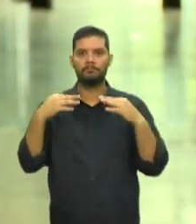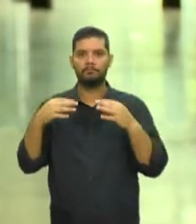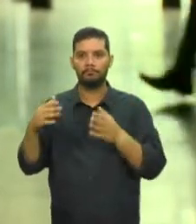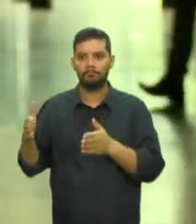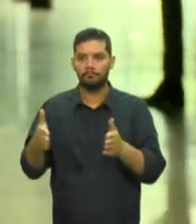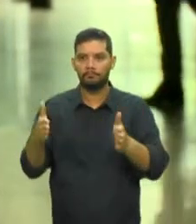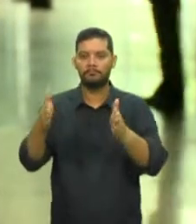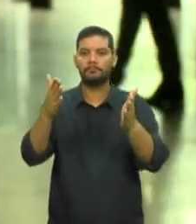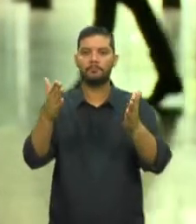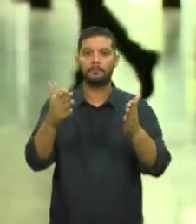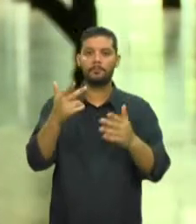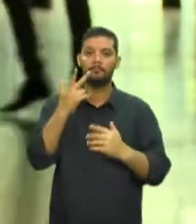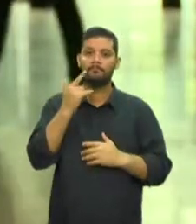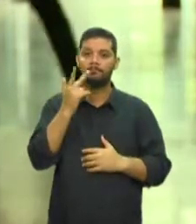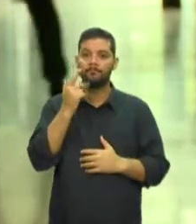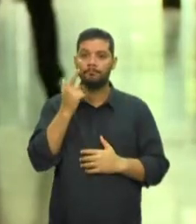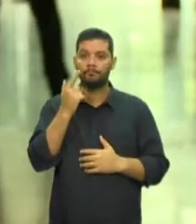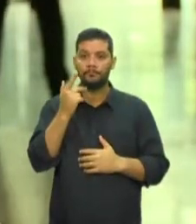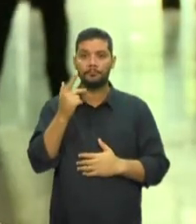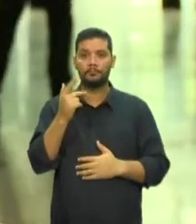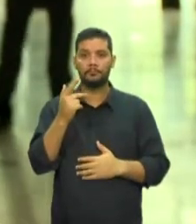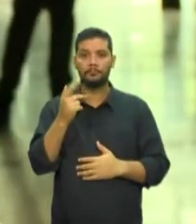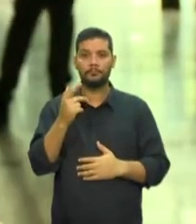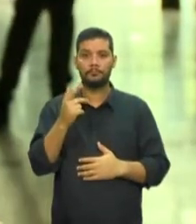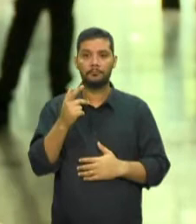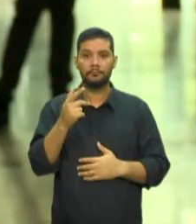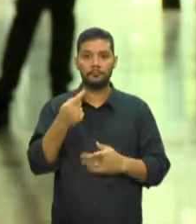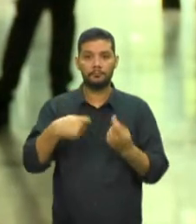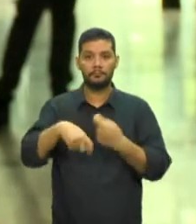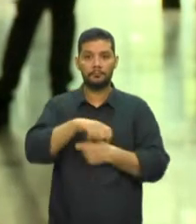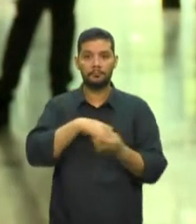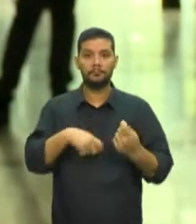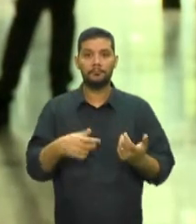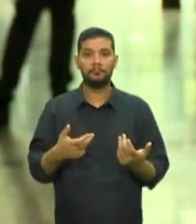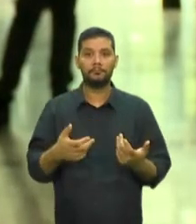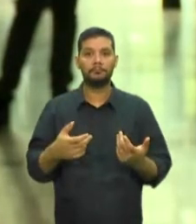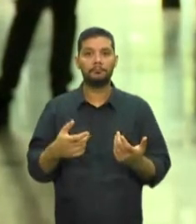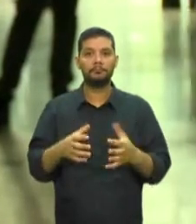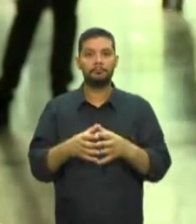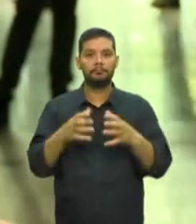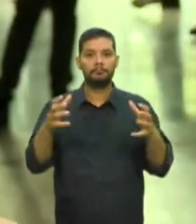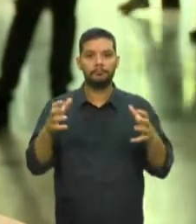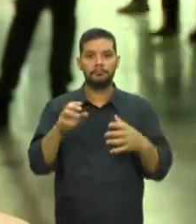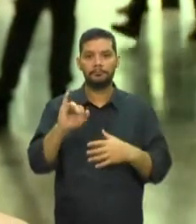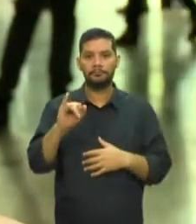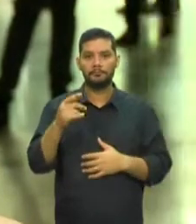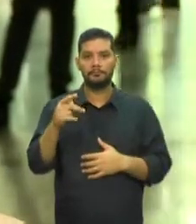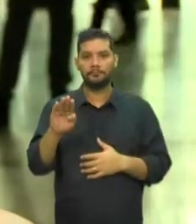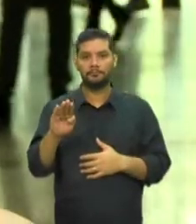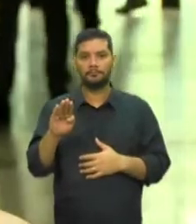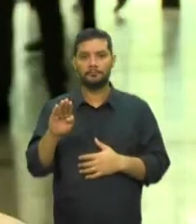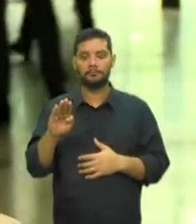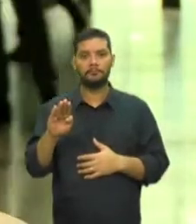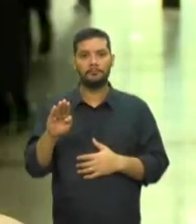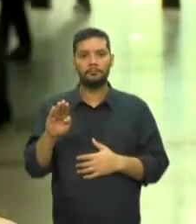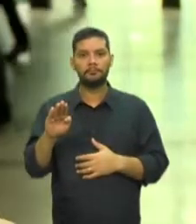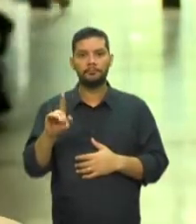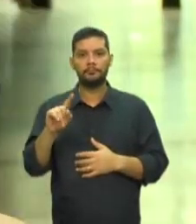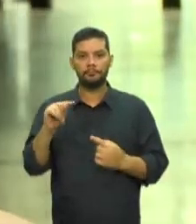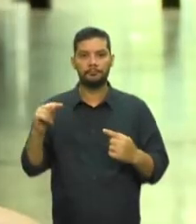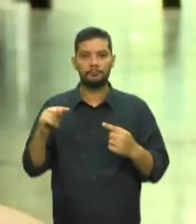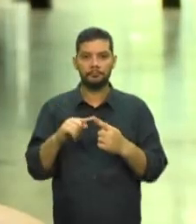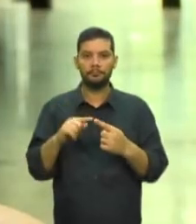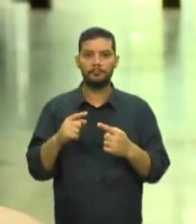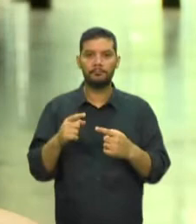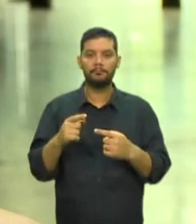E Fortaleza é uma cidade que, do ponto de vista econômico, boa parte do PIB, cerca de um terço do PIB, é relativo à cadeia